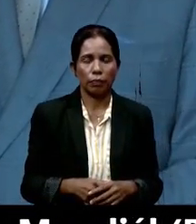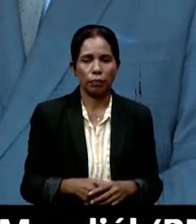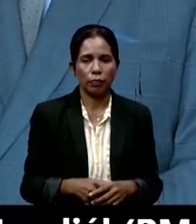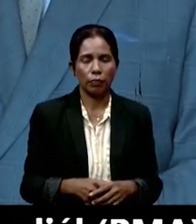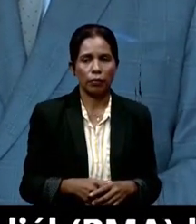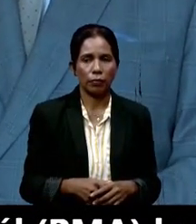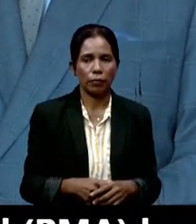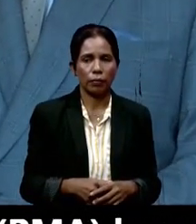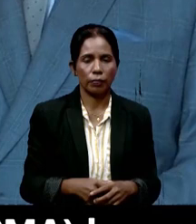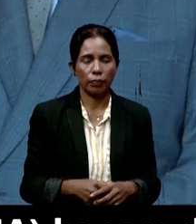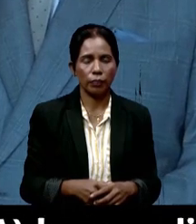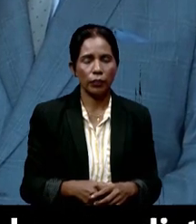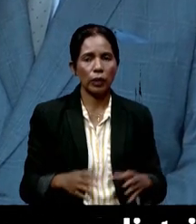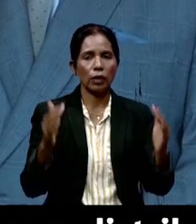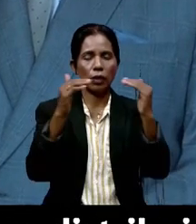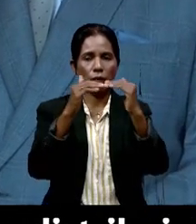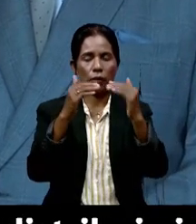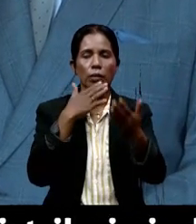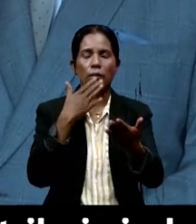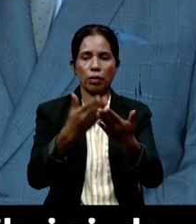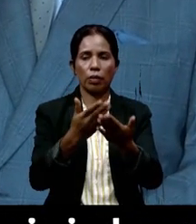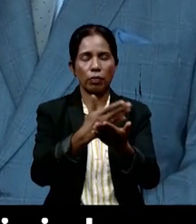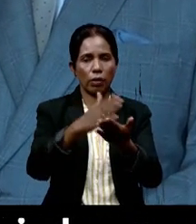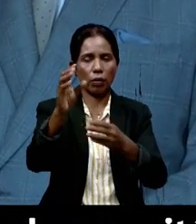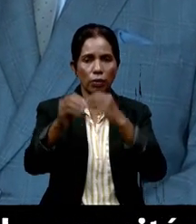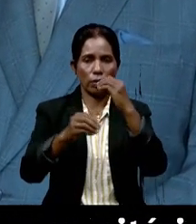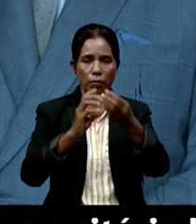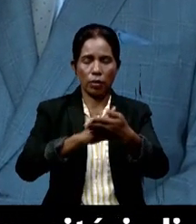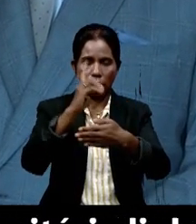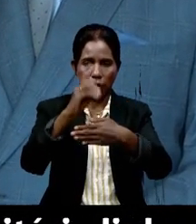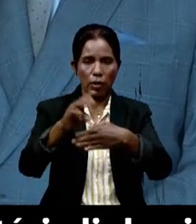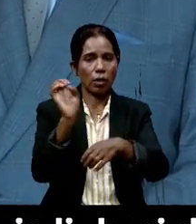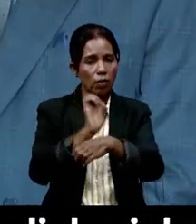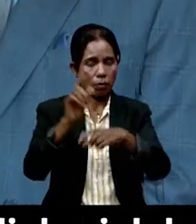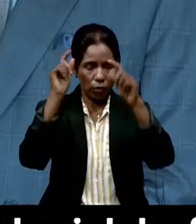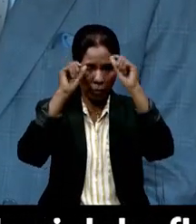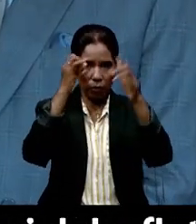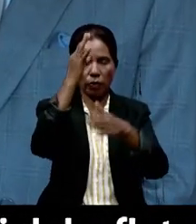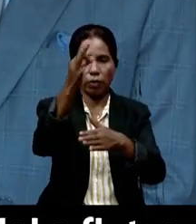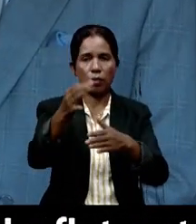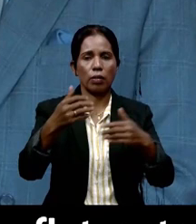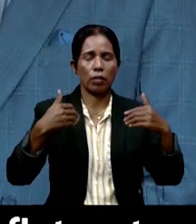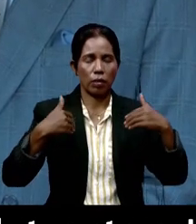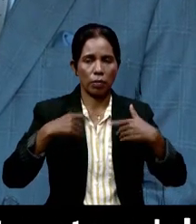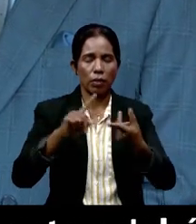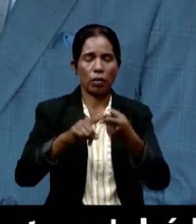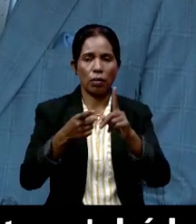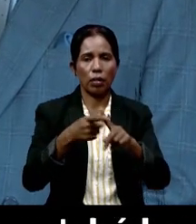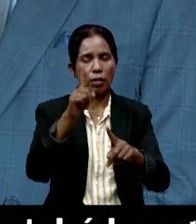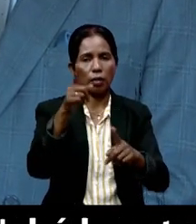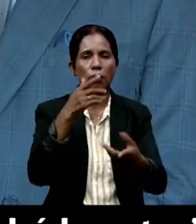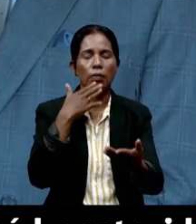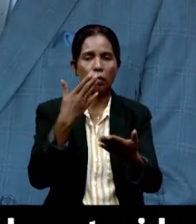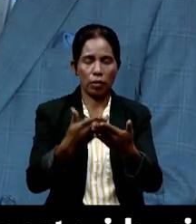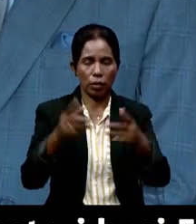meeting. Iha reunión nebe makdiak fahe kona ba desenvolvemento ekonomia timornian ia futuro. Iha mos belung ida nebe ke diak